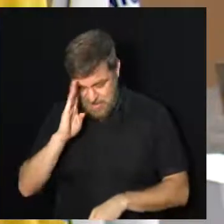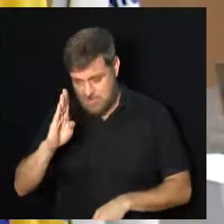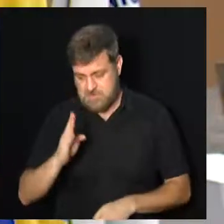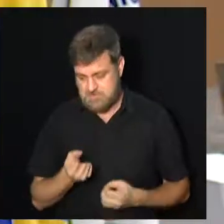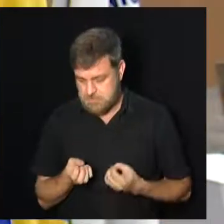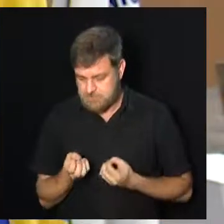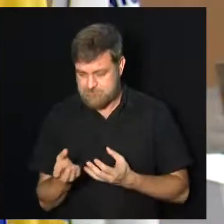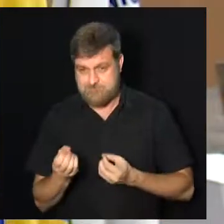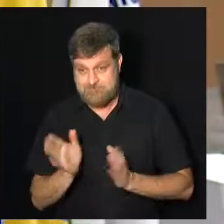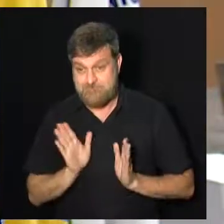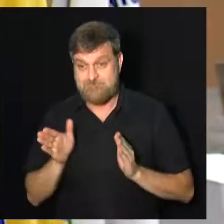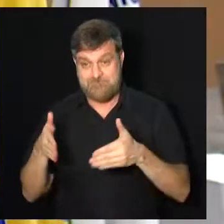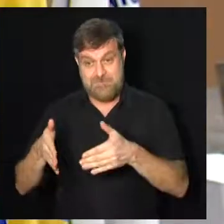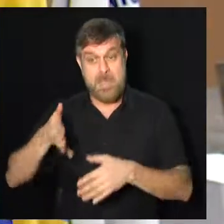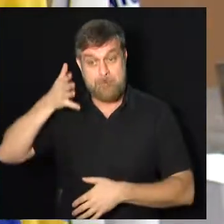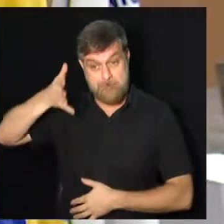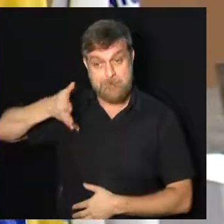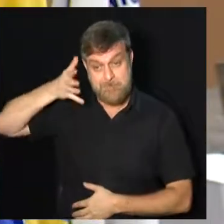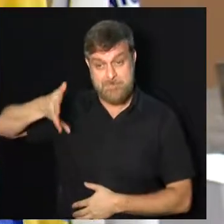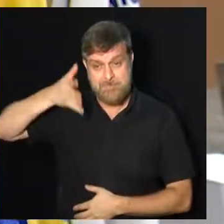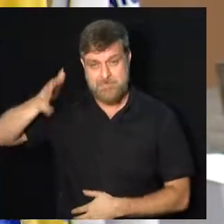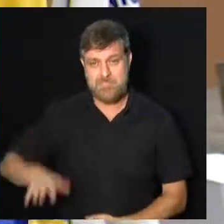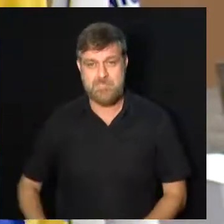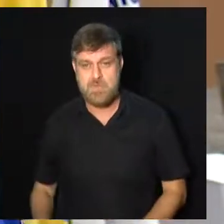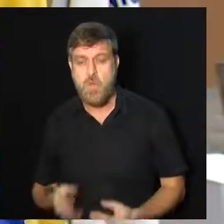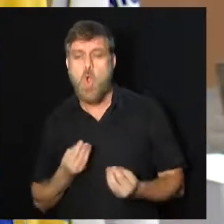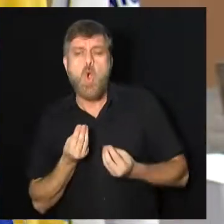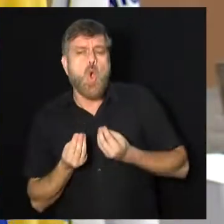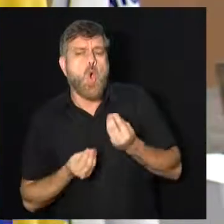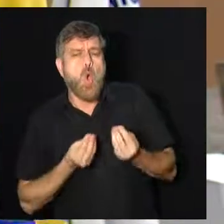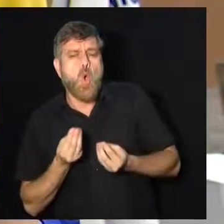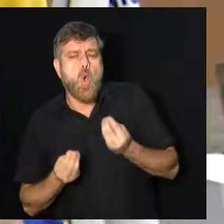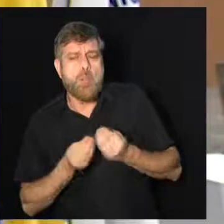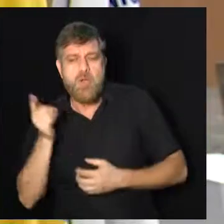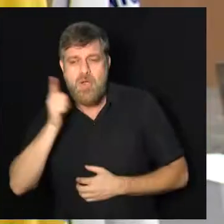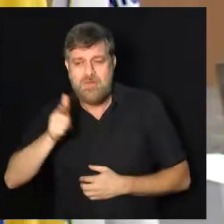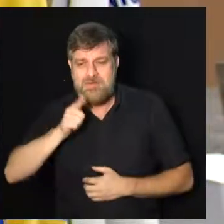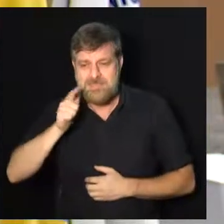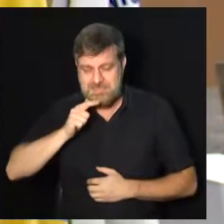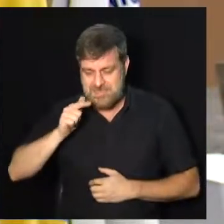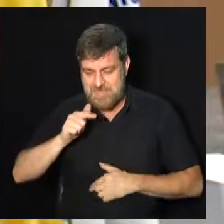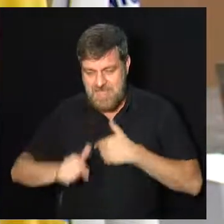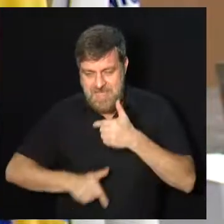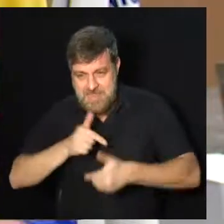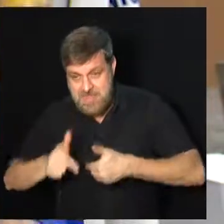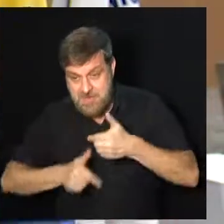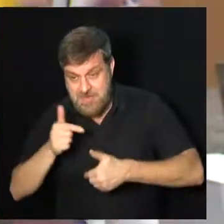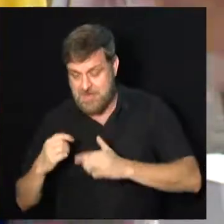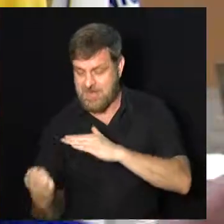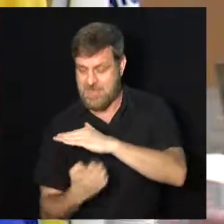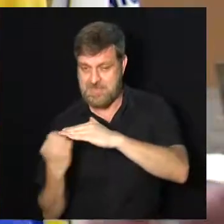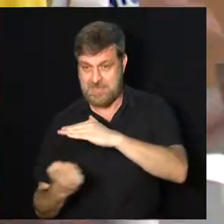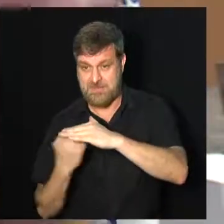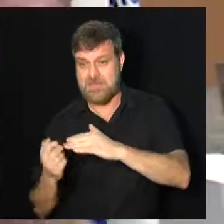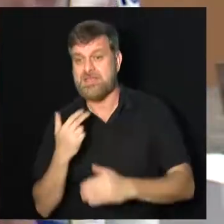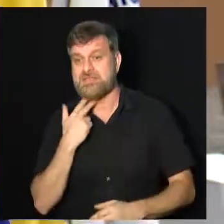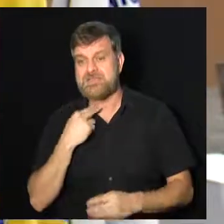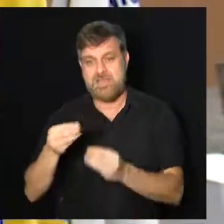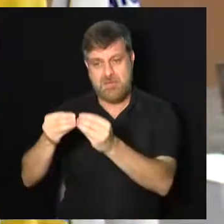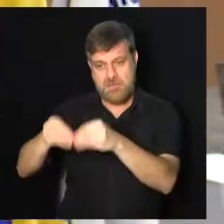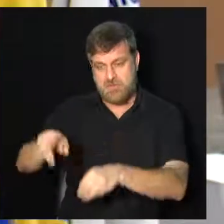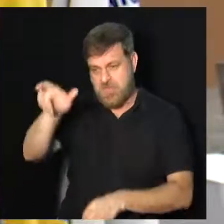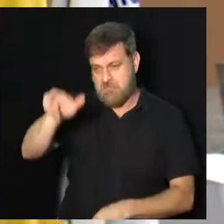enfoque da nossa palestra. É como você desenvolver atividades de descontração na empresa sem prejudicar